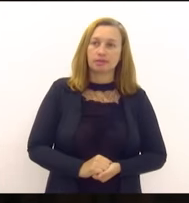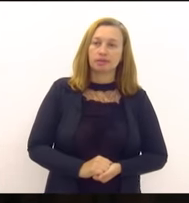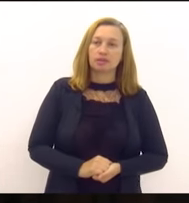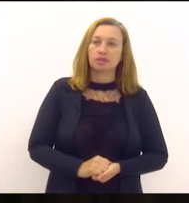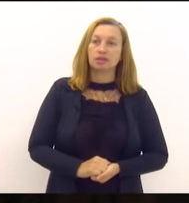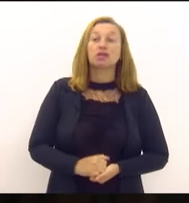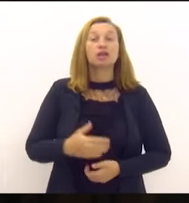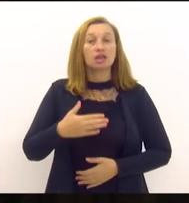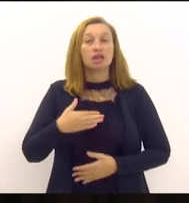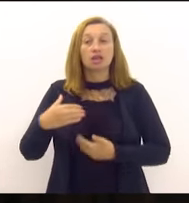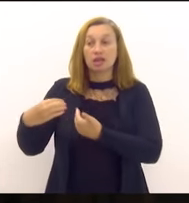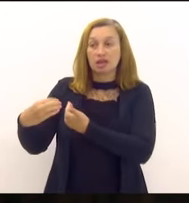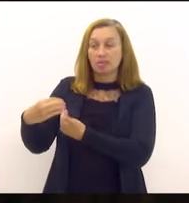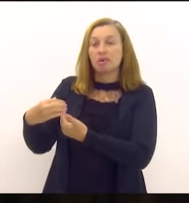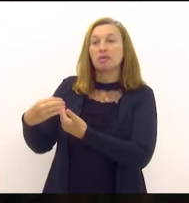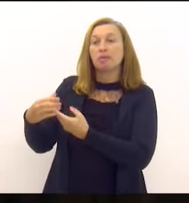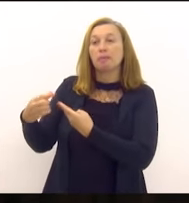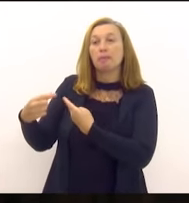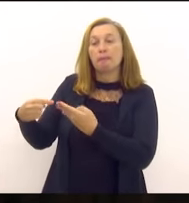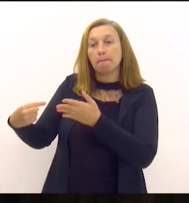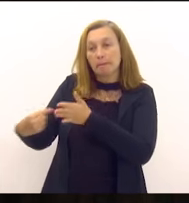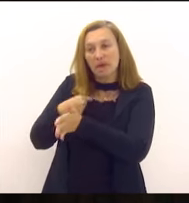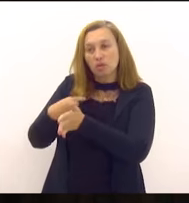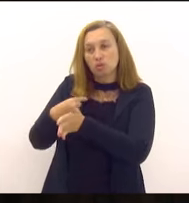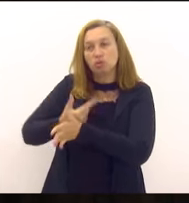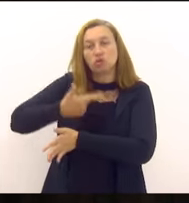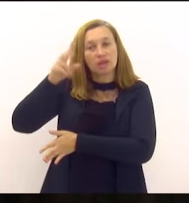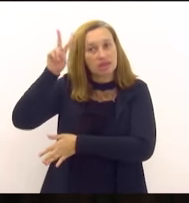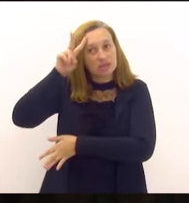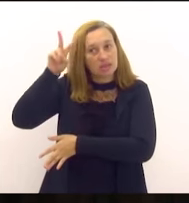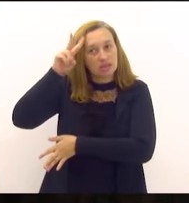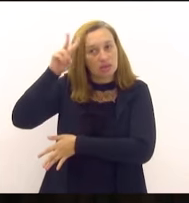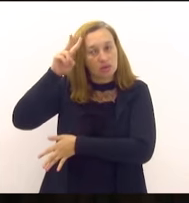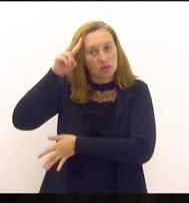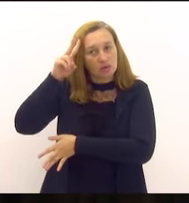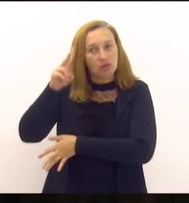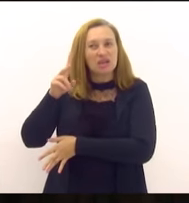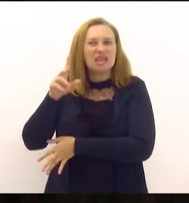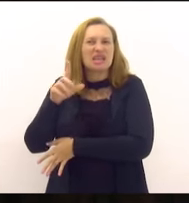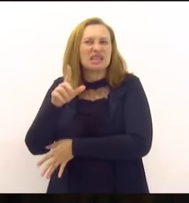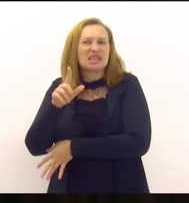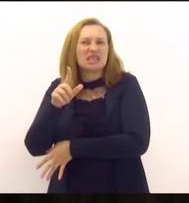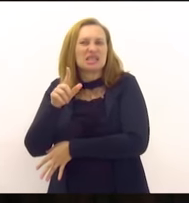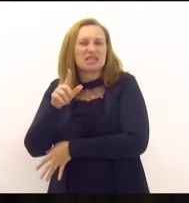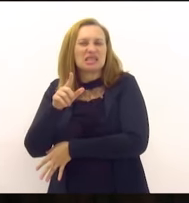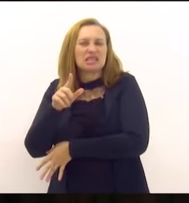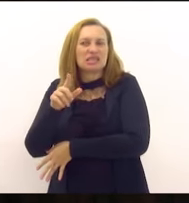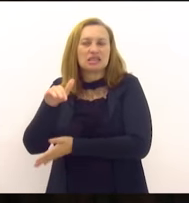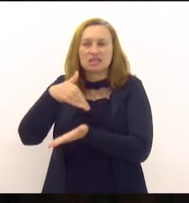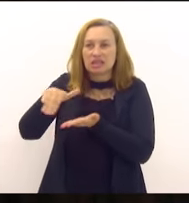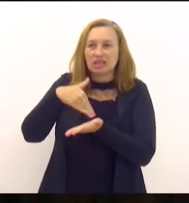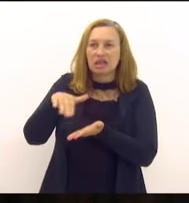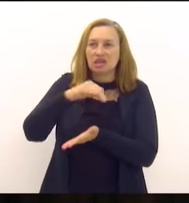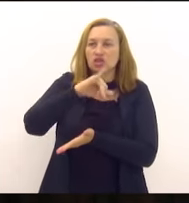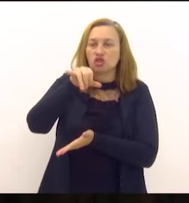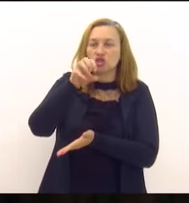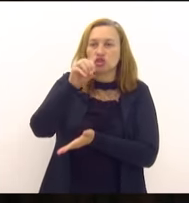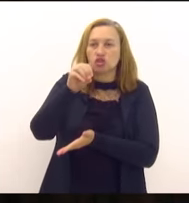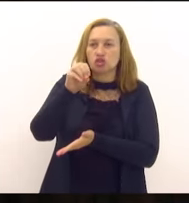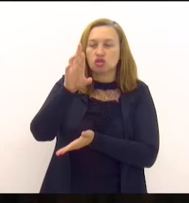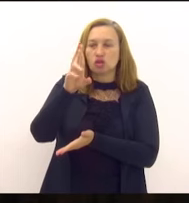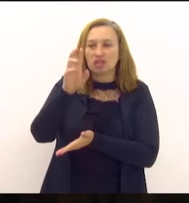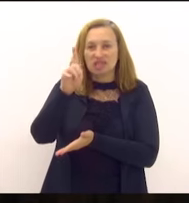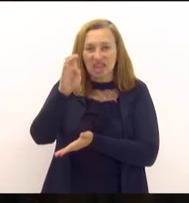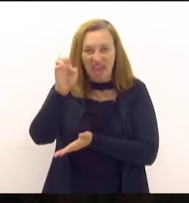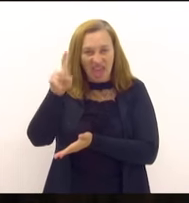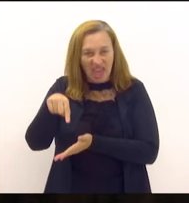que me consultou na segunda, que o secretário José Renato, se não me falha o nome, tinha pedido para entregar o cargo, não poderia